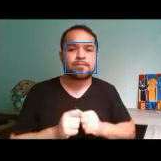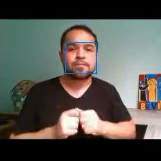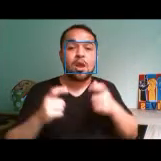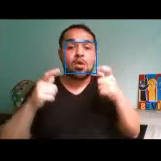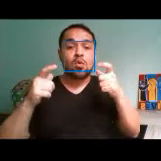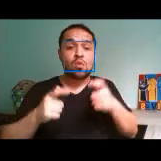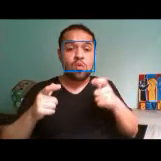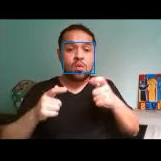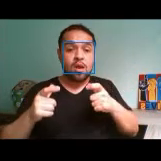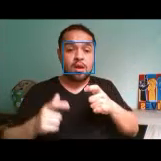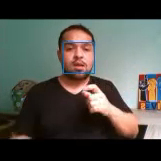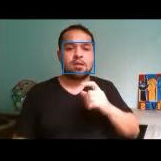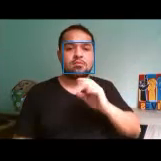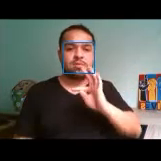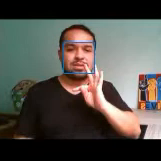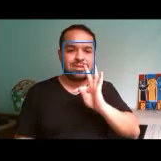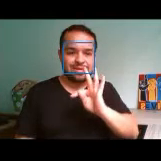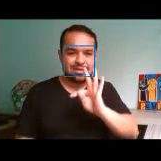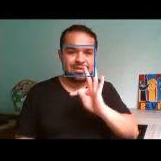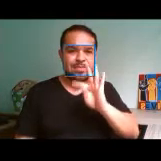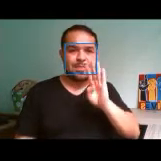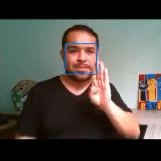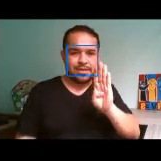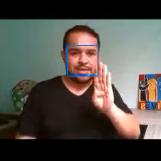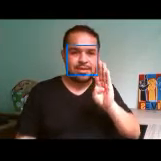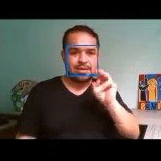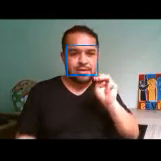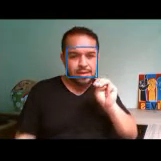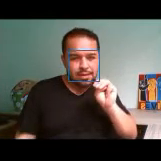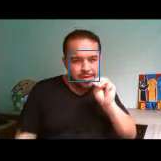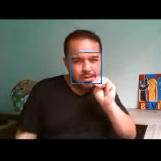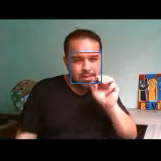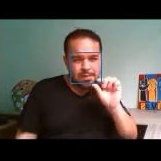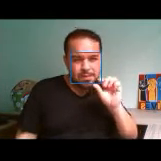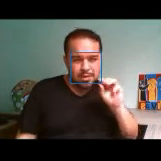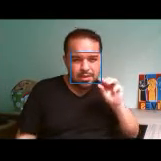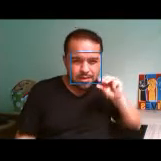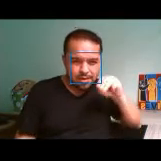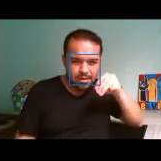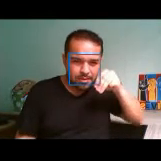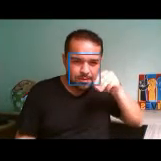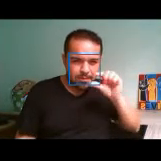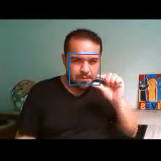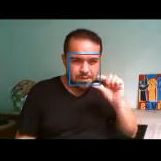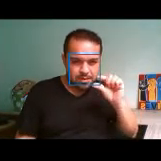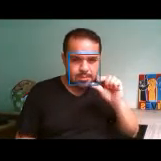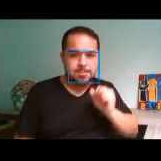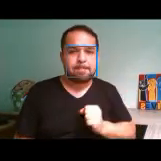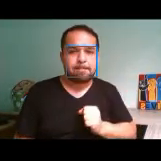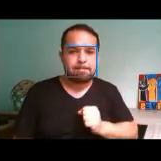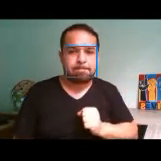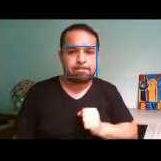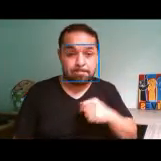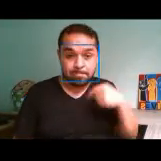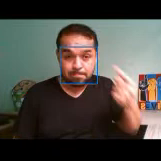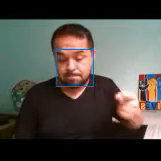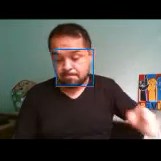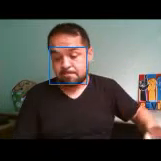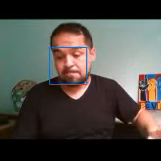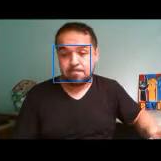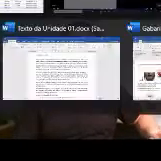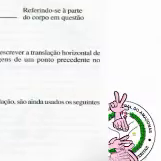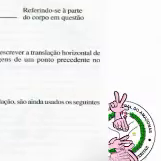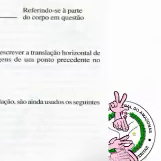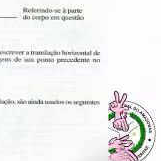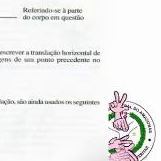Essa configuração AS aonde? Colocando aonde? No TBM, tronco, busto, meio. Ok? Esse é